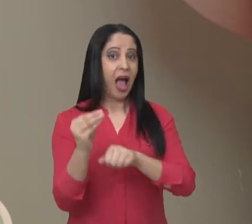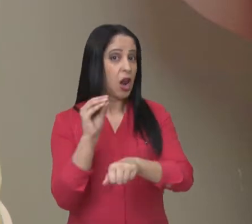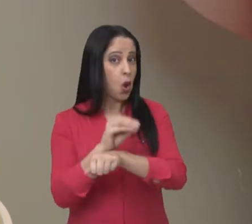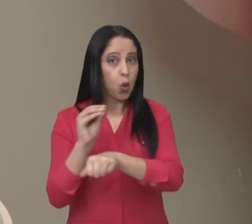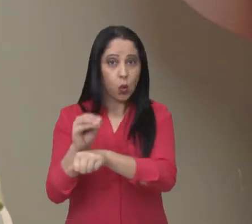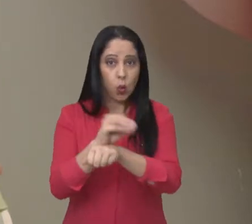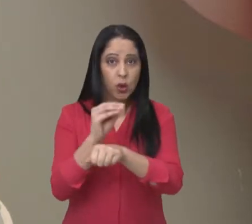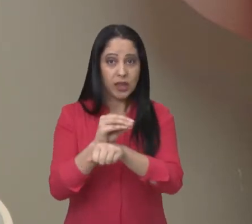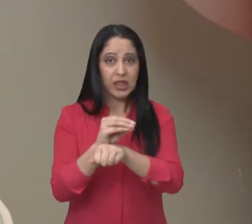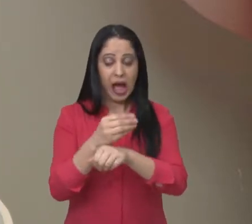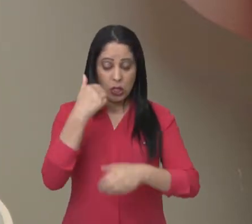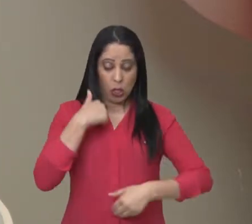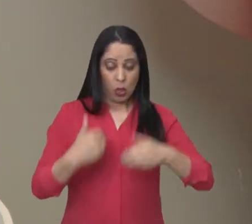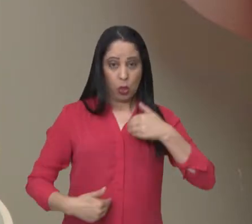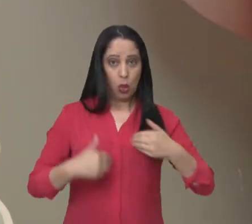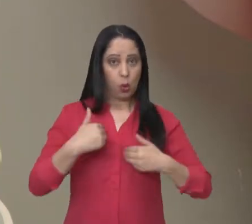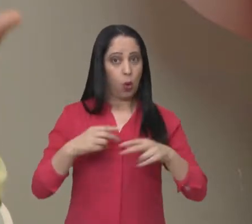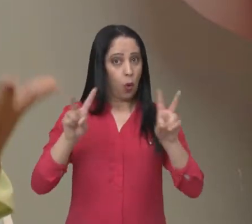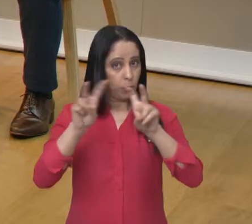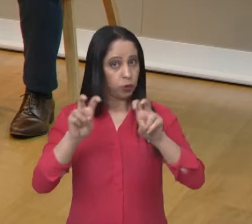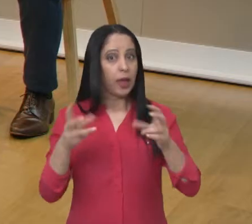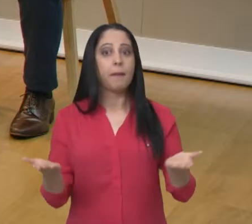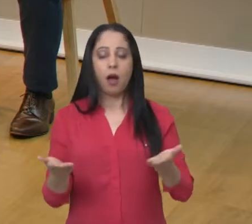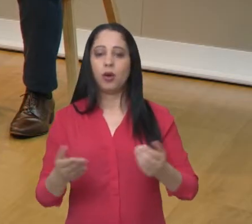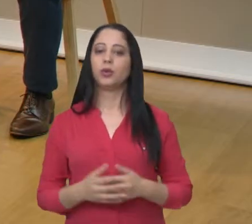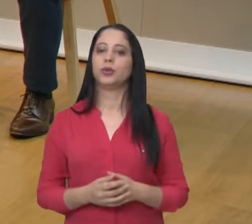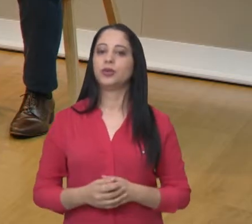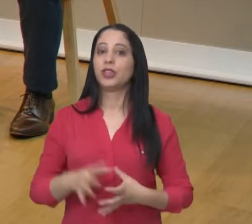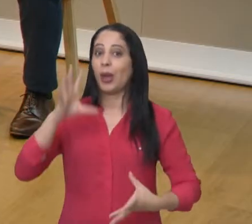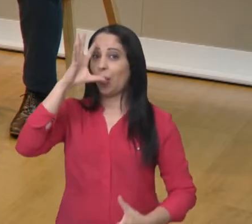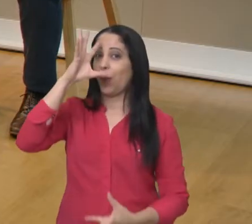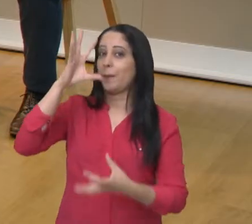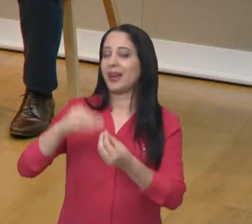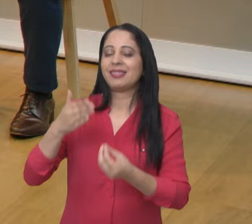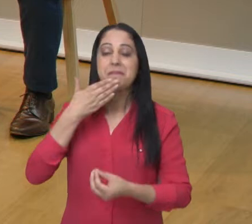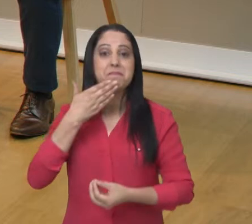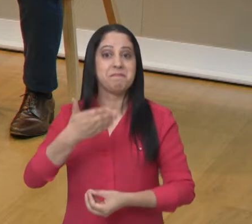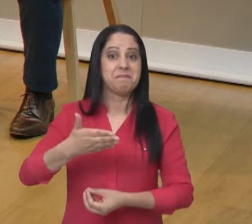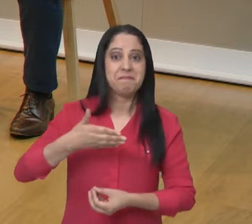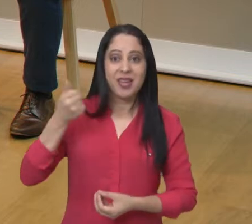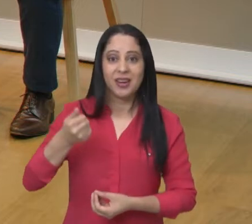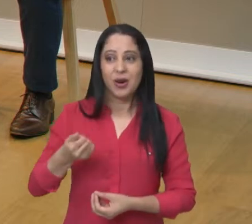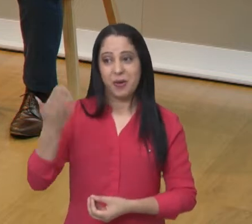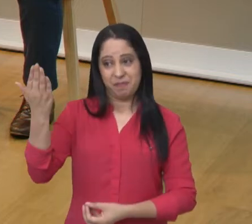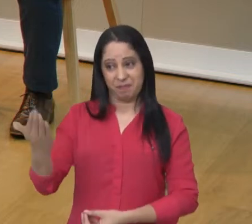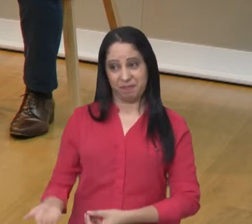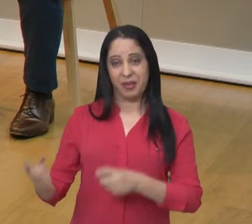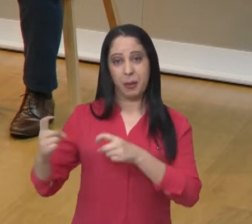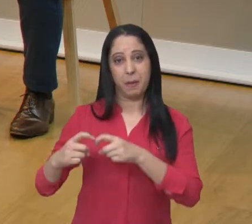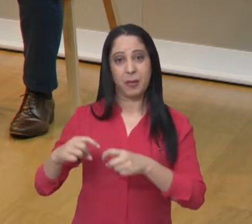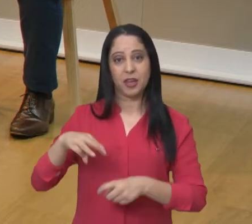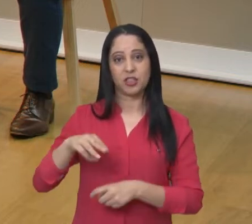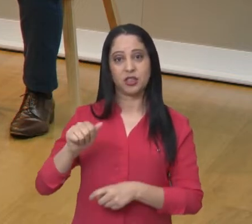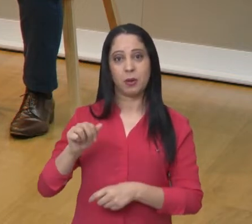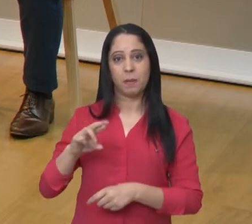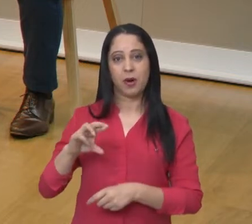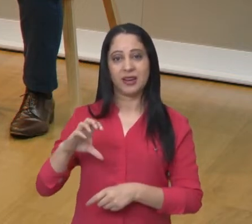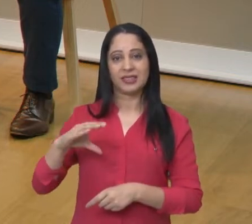hoje. E para entender um pouquinho mais sobre a nossa coluna, sobre esse tema, recebemos o Dr. Marcelo Felipe.